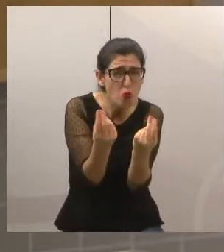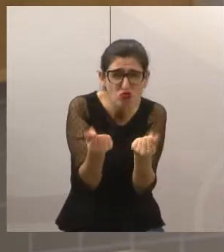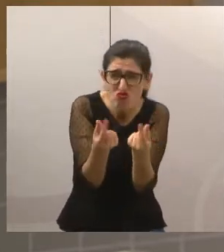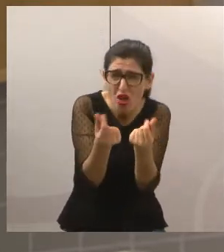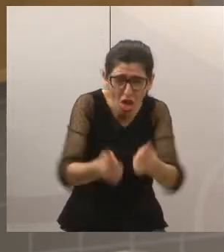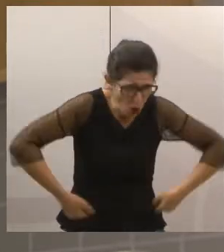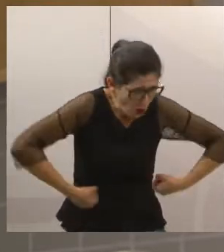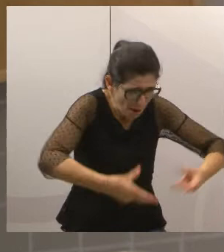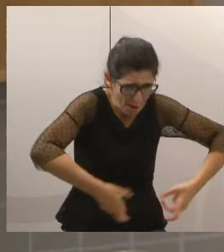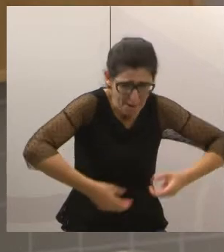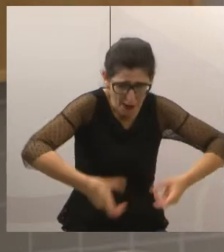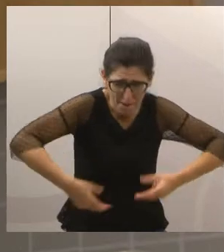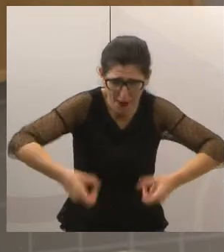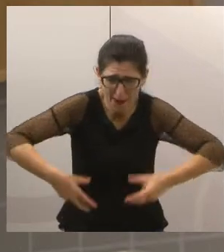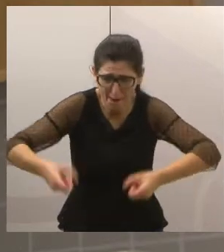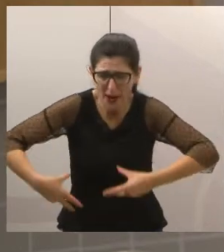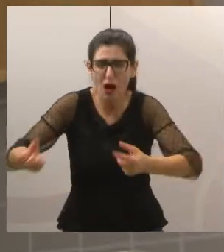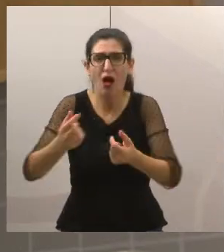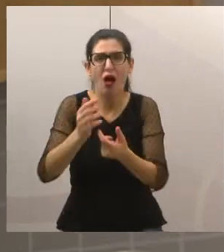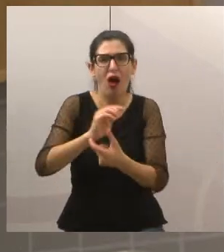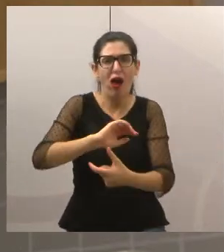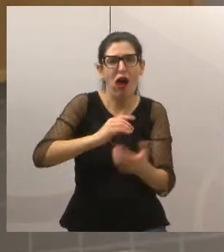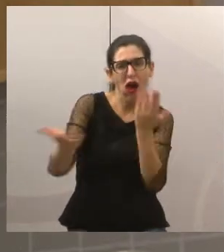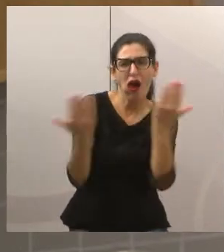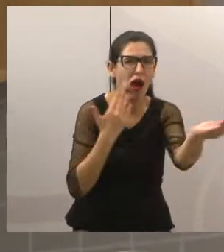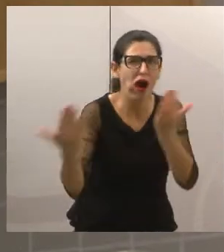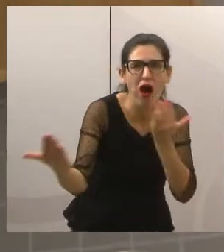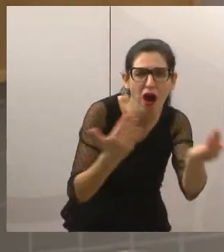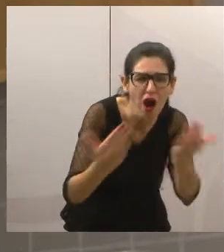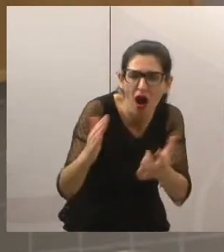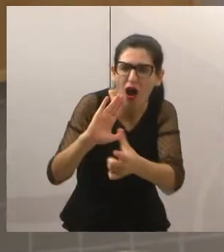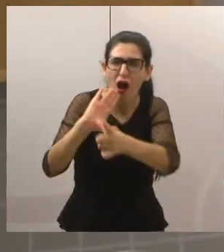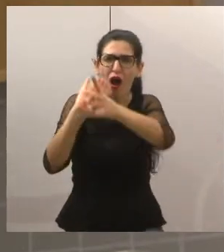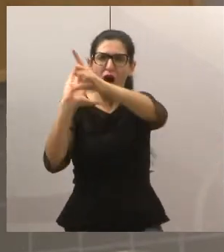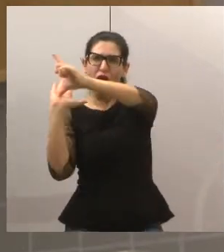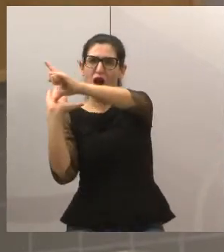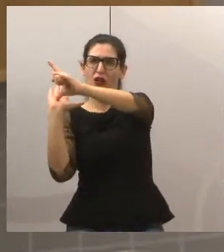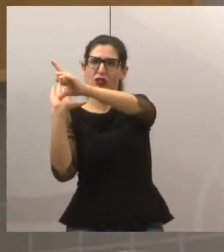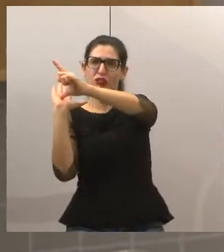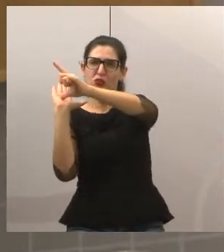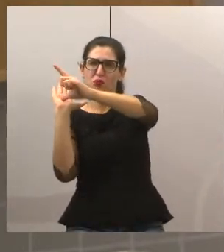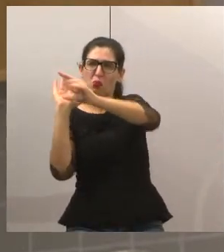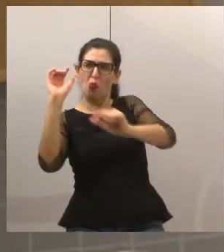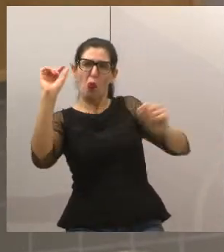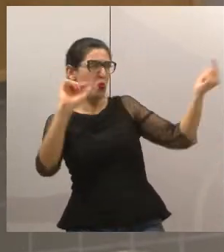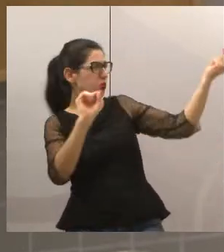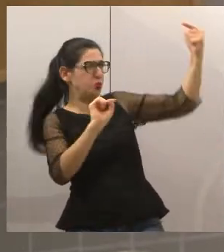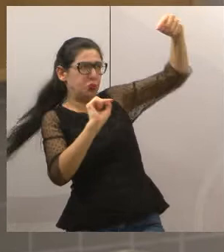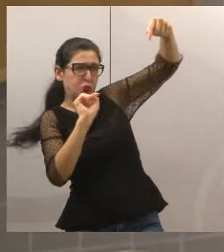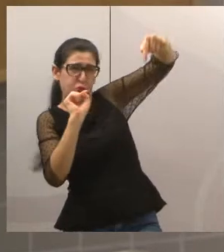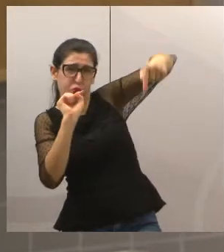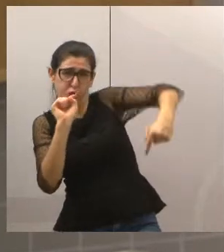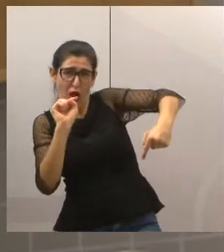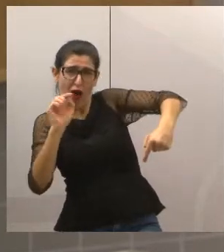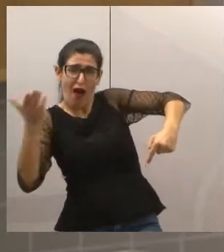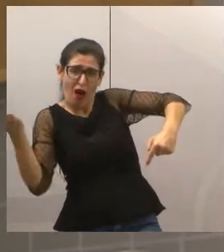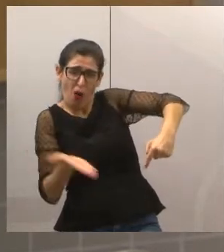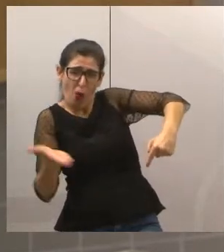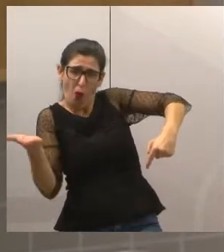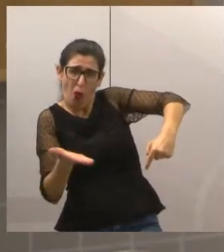despesas estavam congeladas, você ter destaque para essas duas secretarias mostra que tem um enfoque maior no